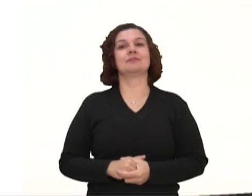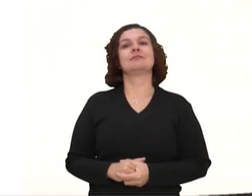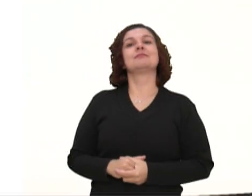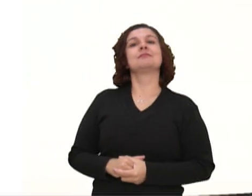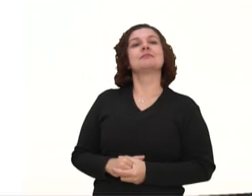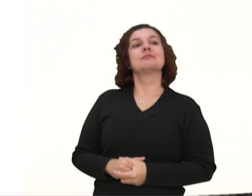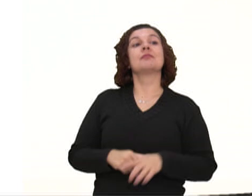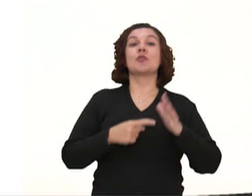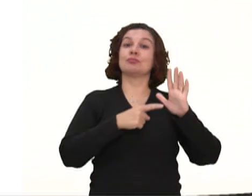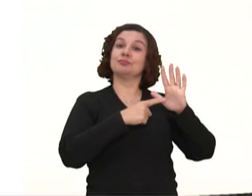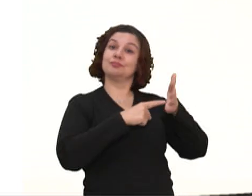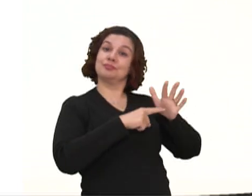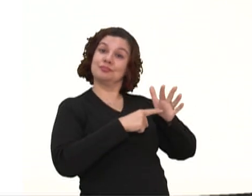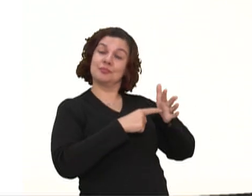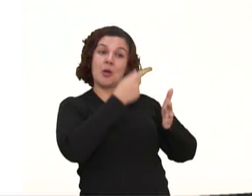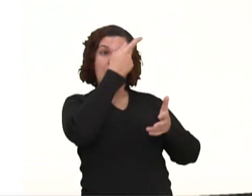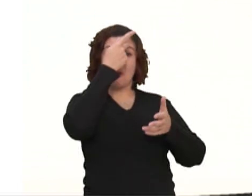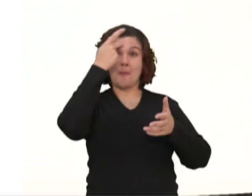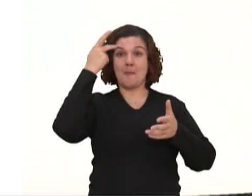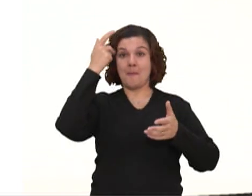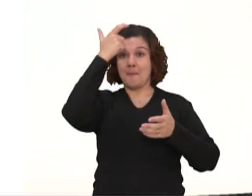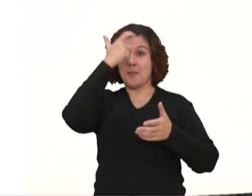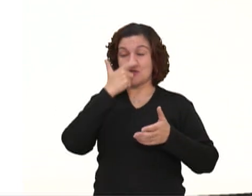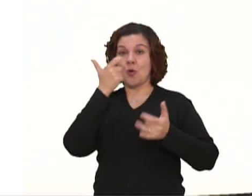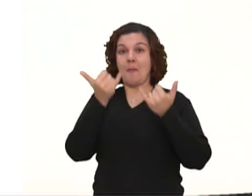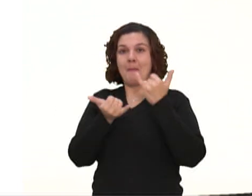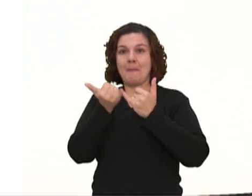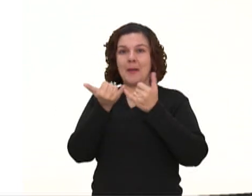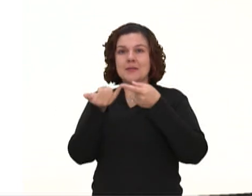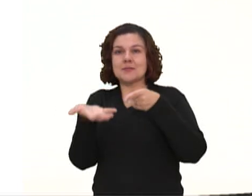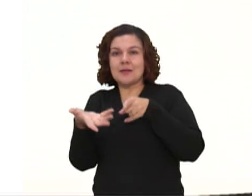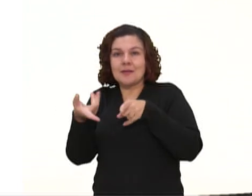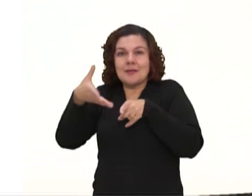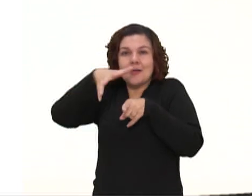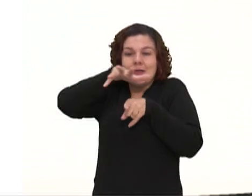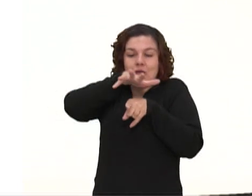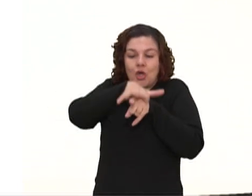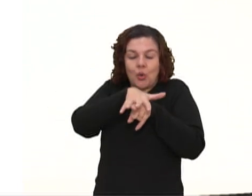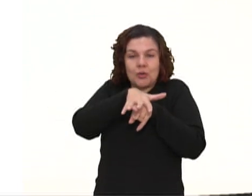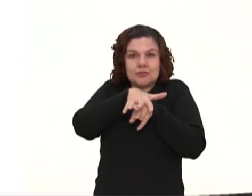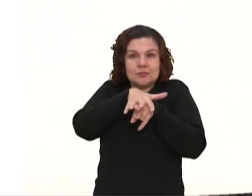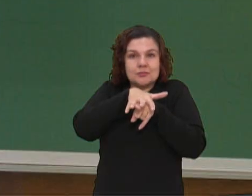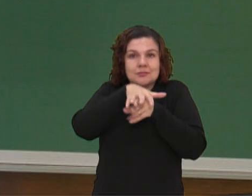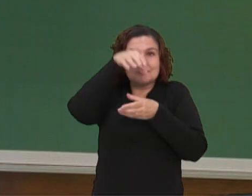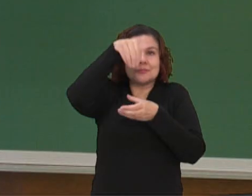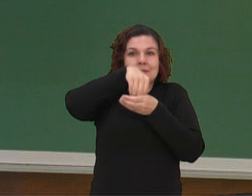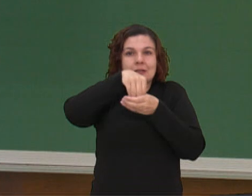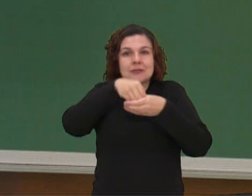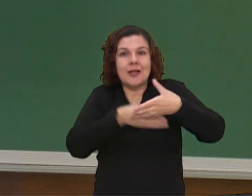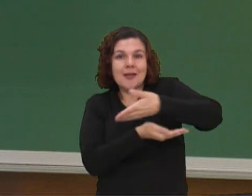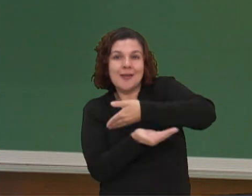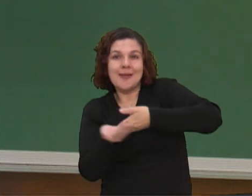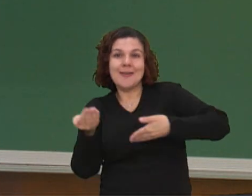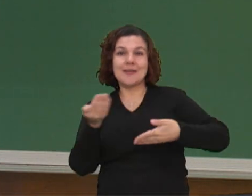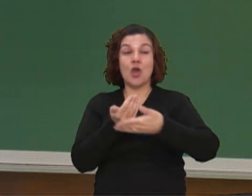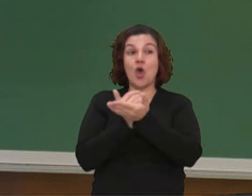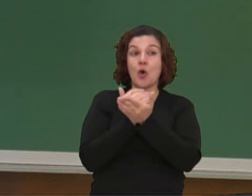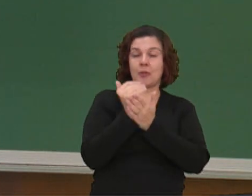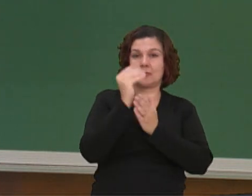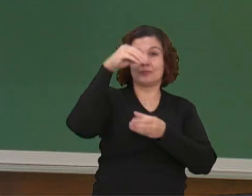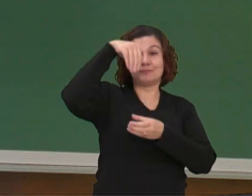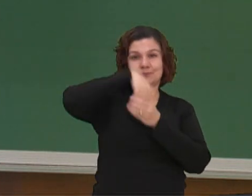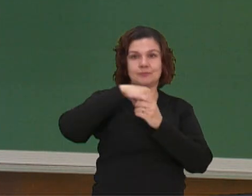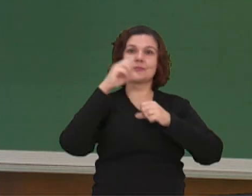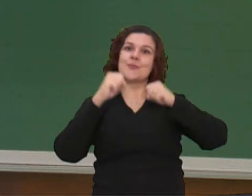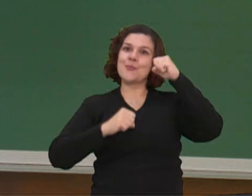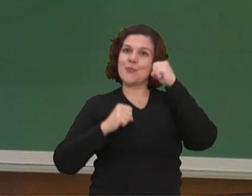pessoa passa a ser parte integrante desse sistema, dessa ideia de indústria,